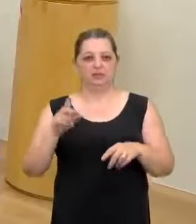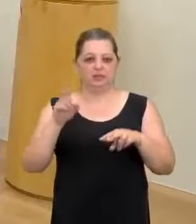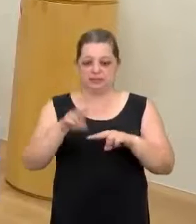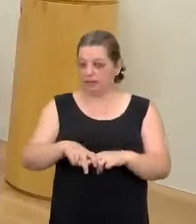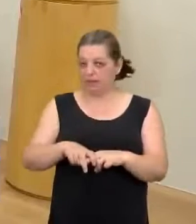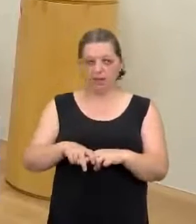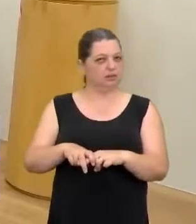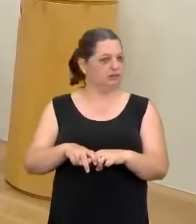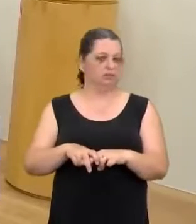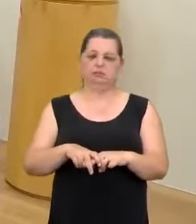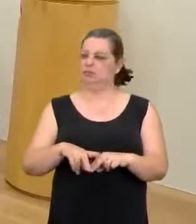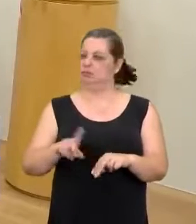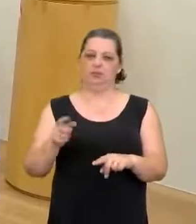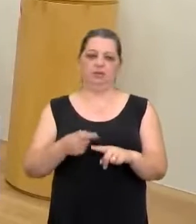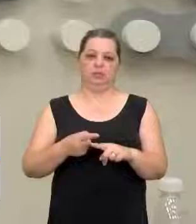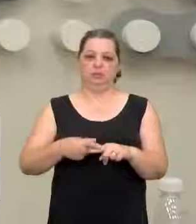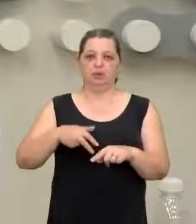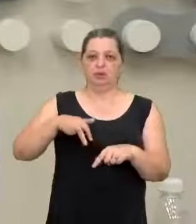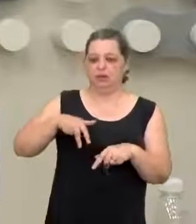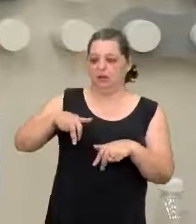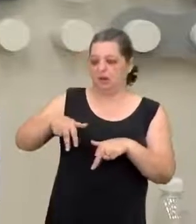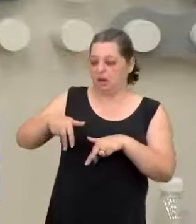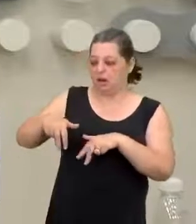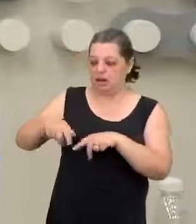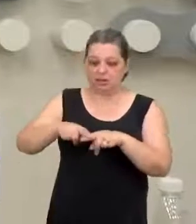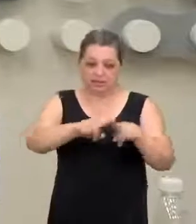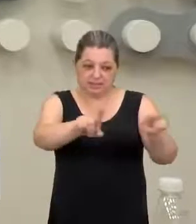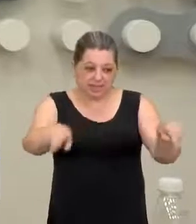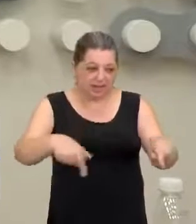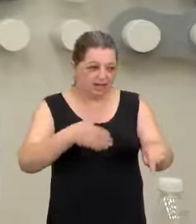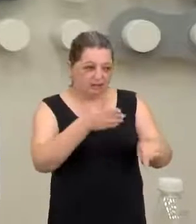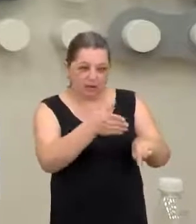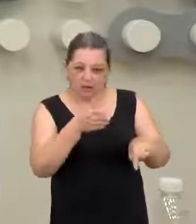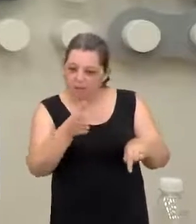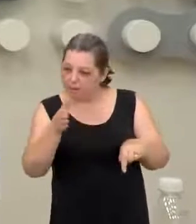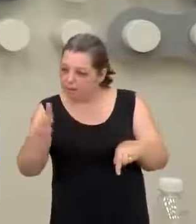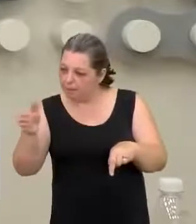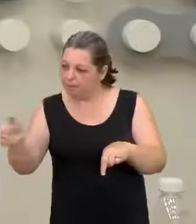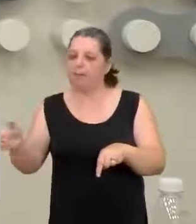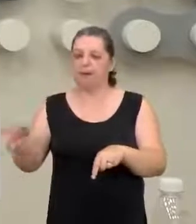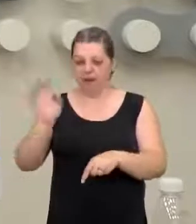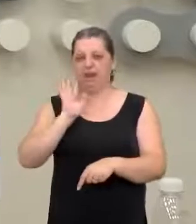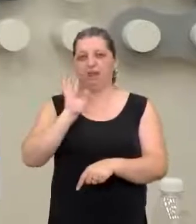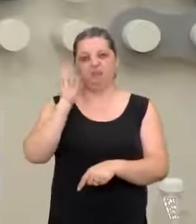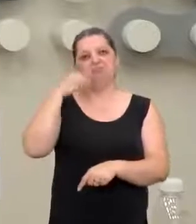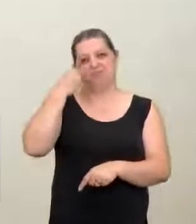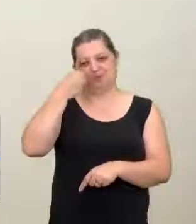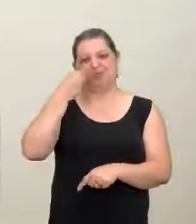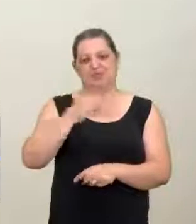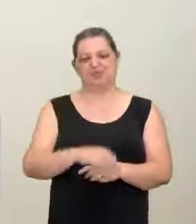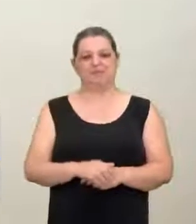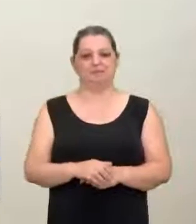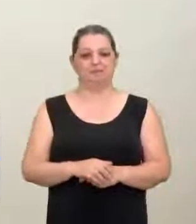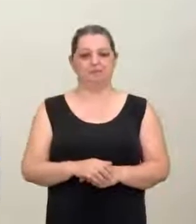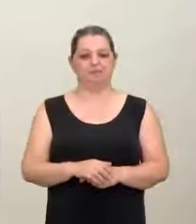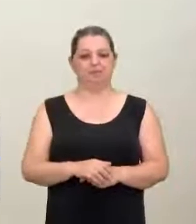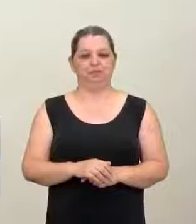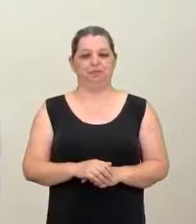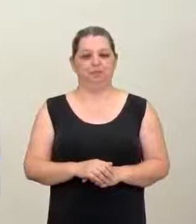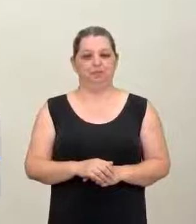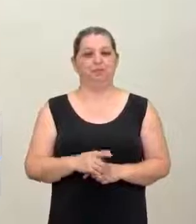ainda a gente tinha que ir andando pelas salas para poder assistir a peça. Muito bacana a Olha experiência. só que interessante.